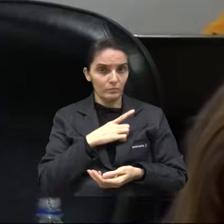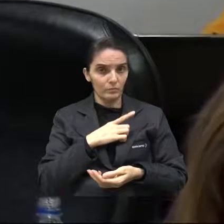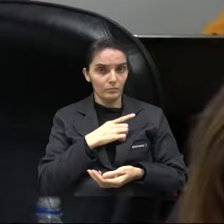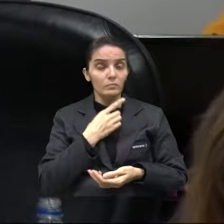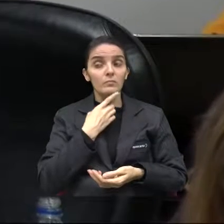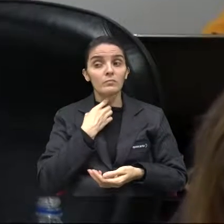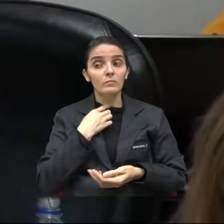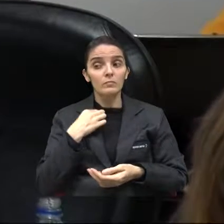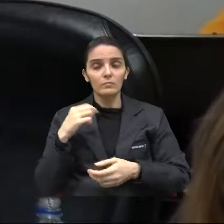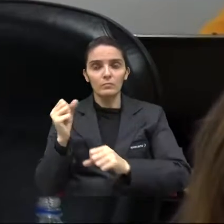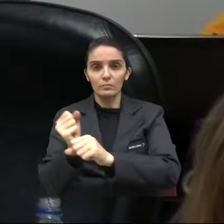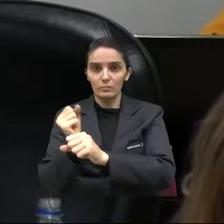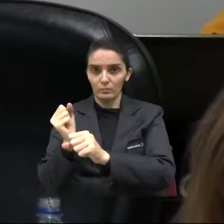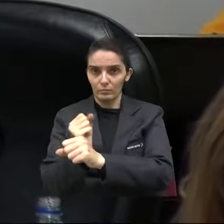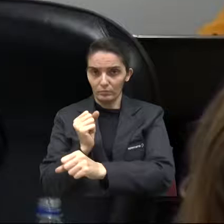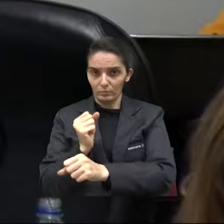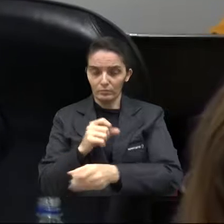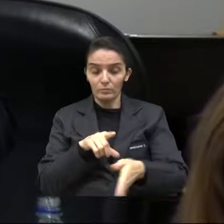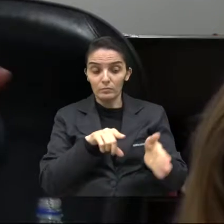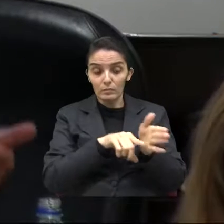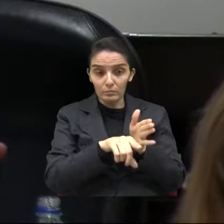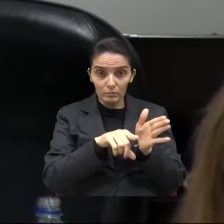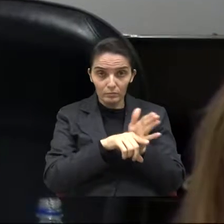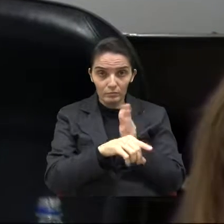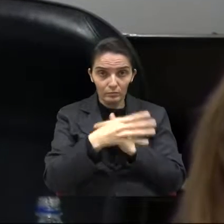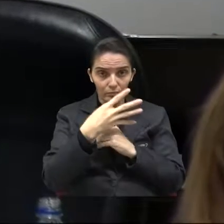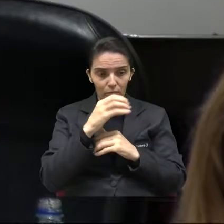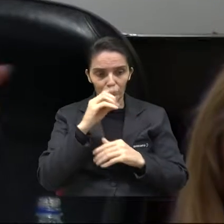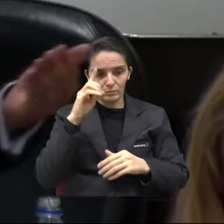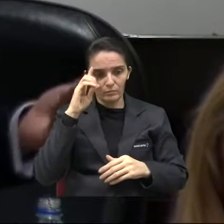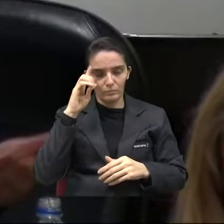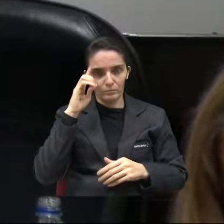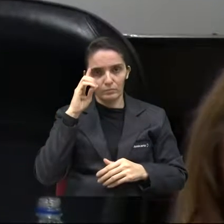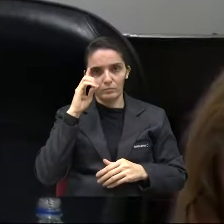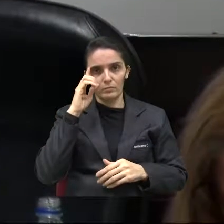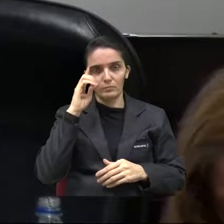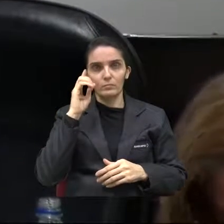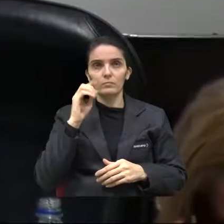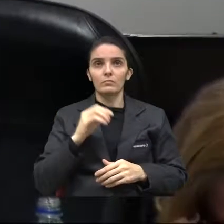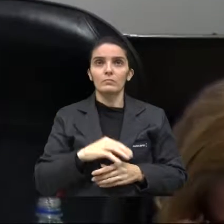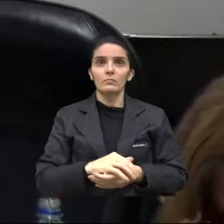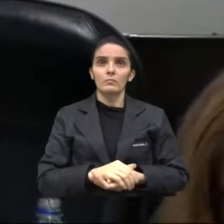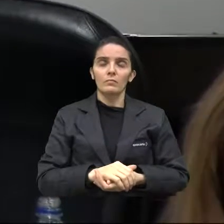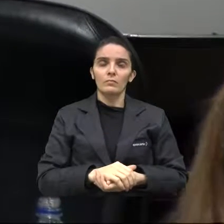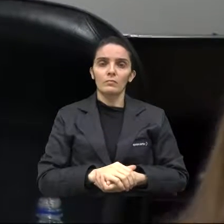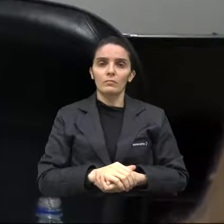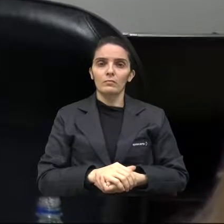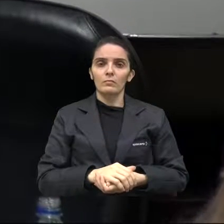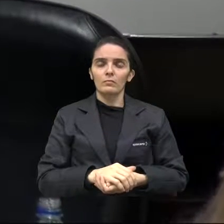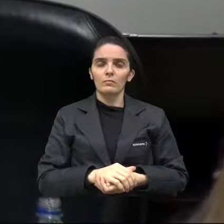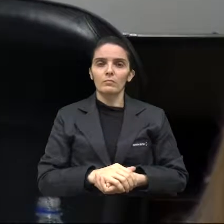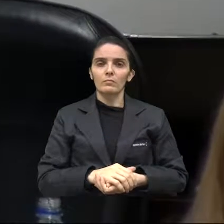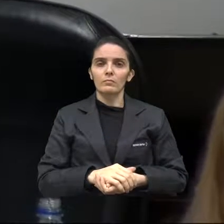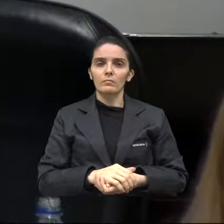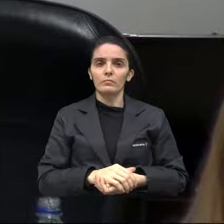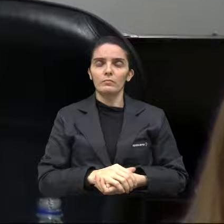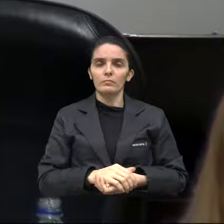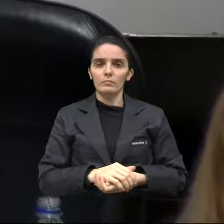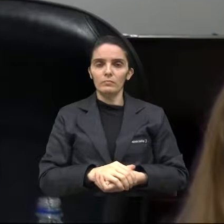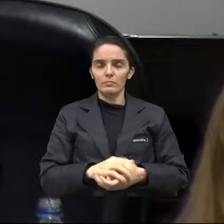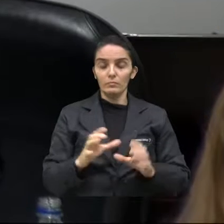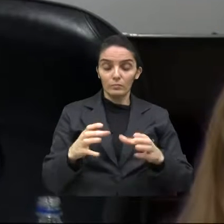que foi estudado durante os 40 dias, que não sei se foi 40 o total, que ficou